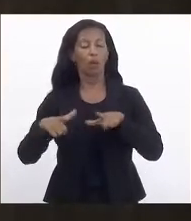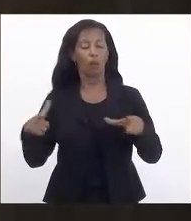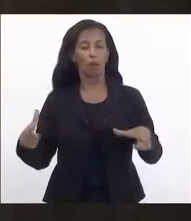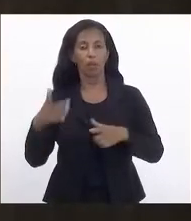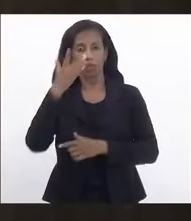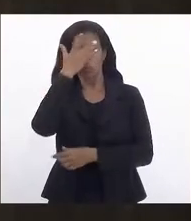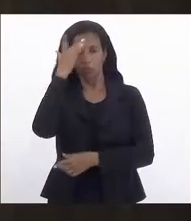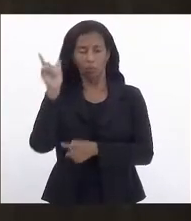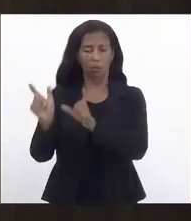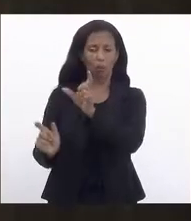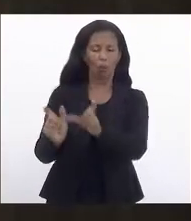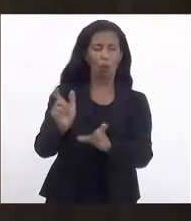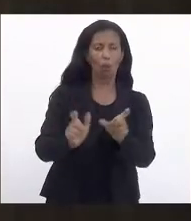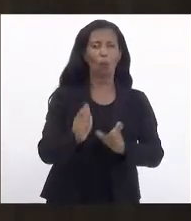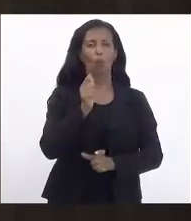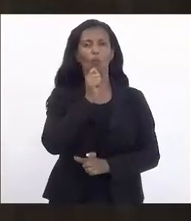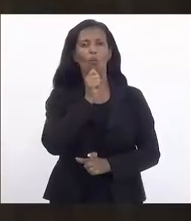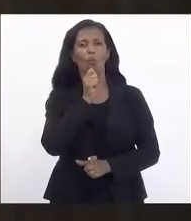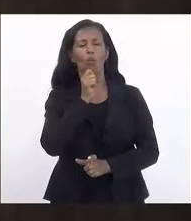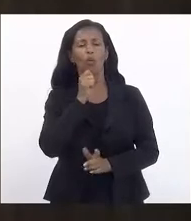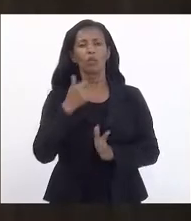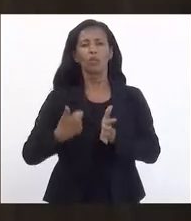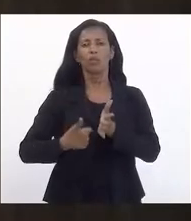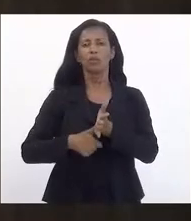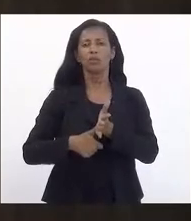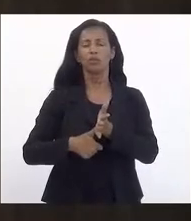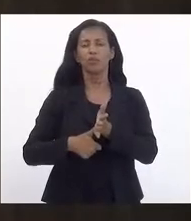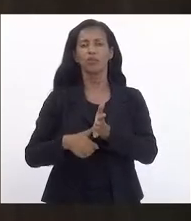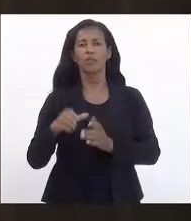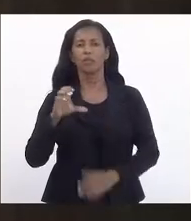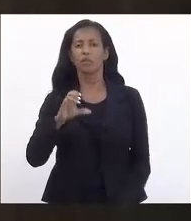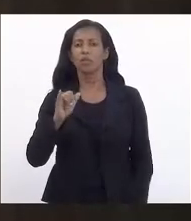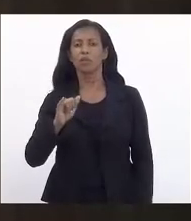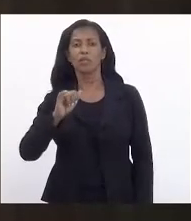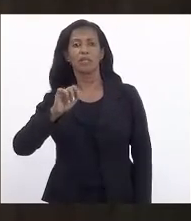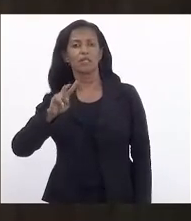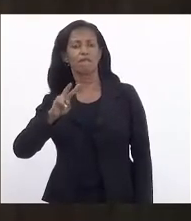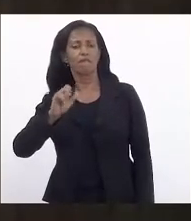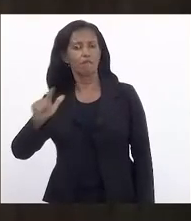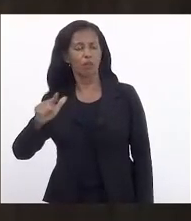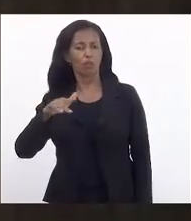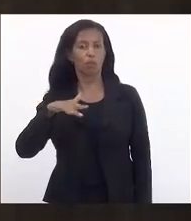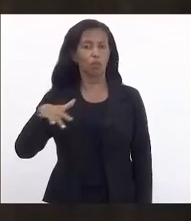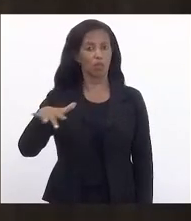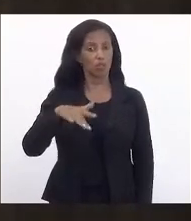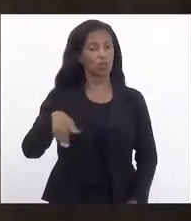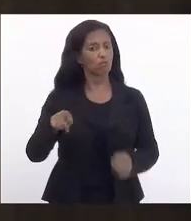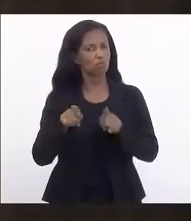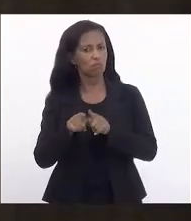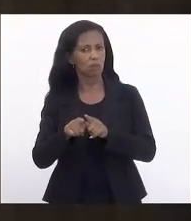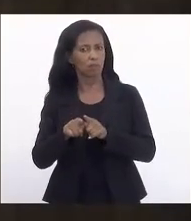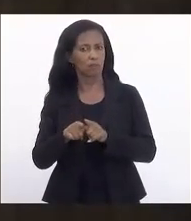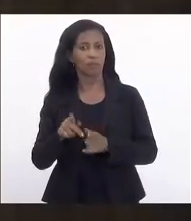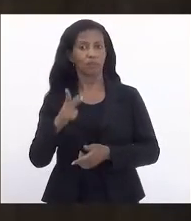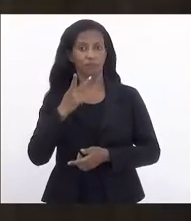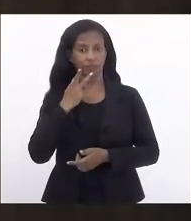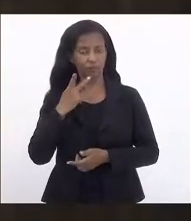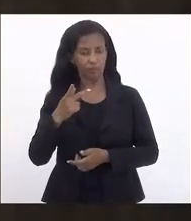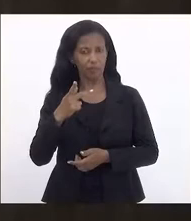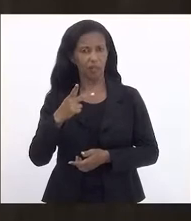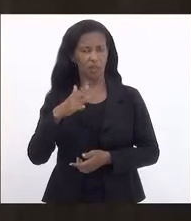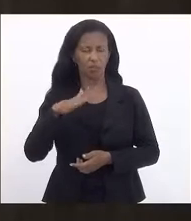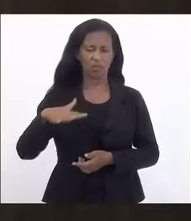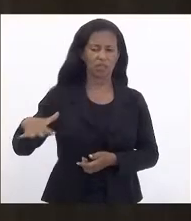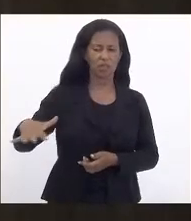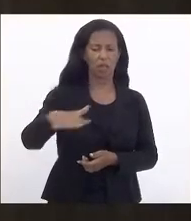de pessoas sem identificação civil nesta região também alertamos as autoridades que este cenário